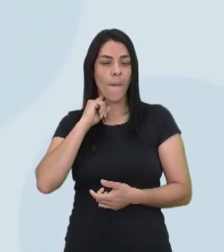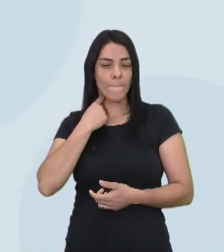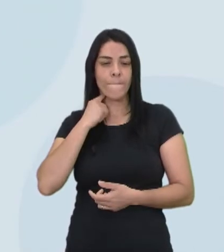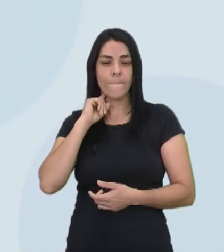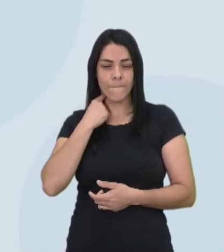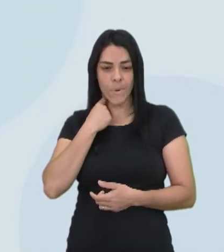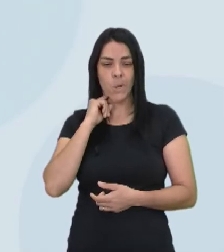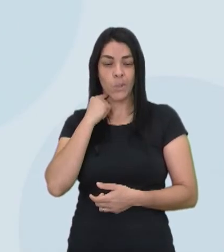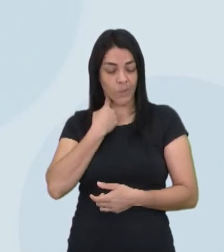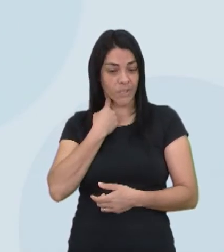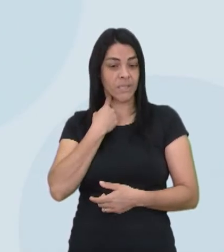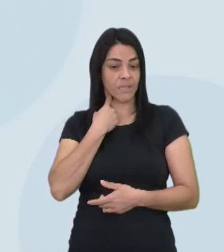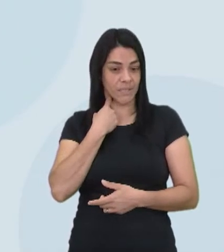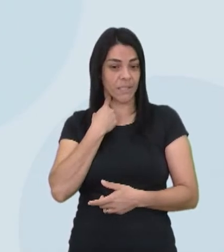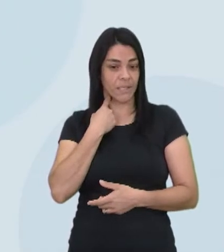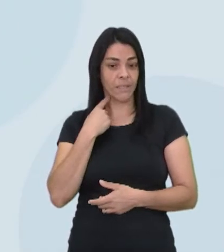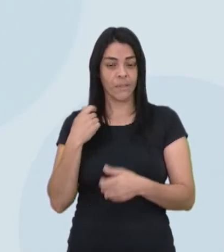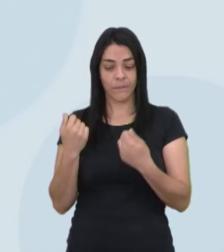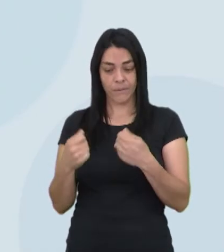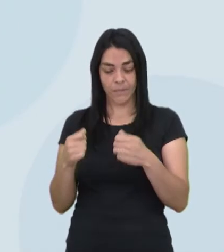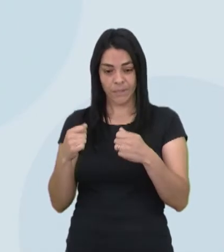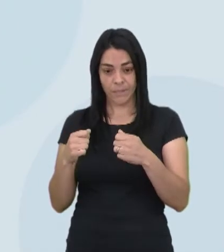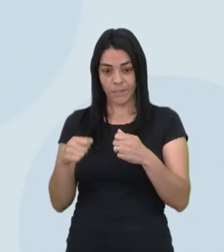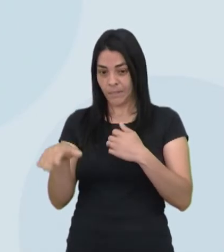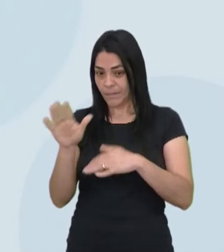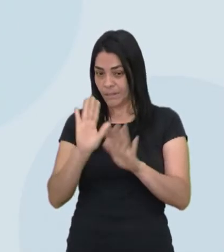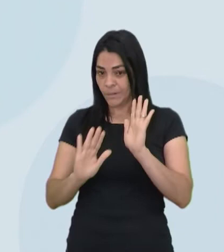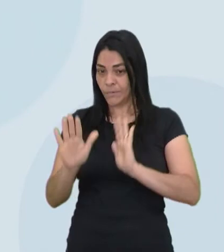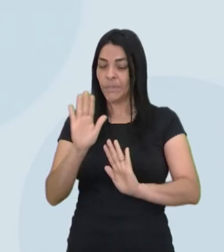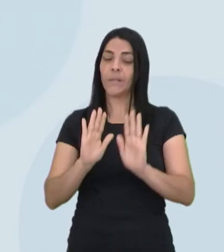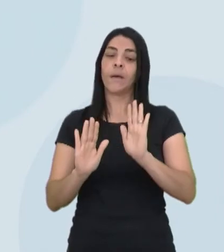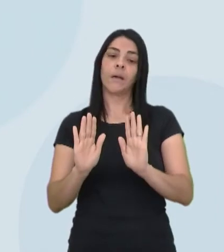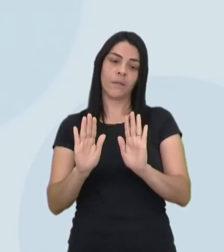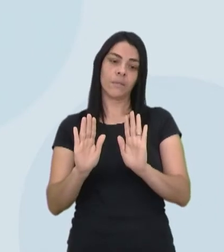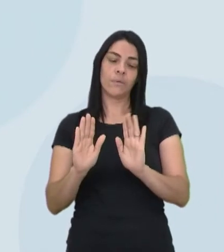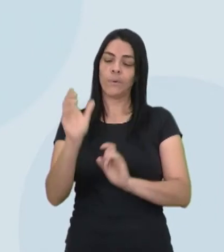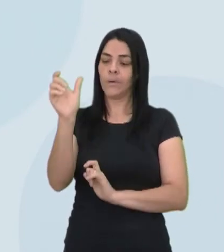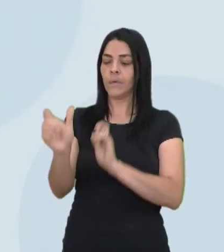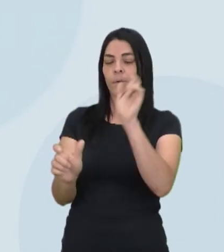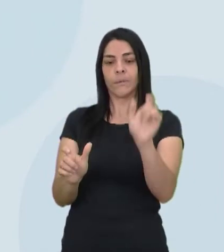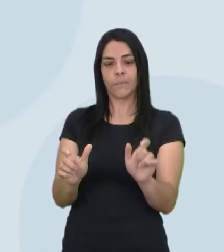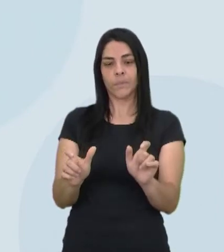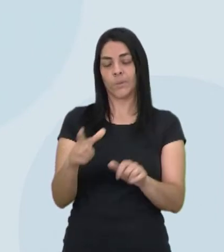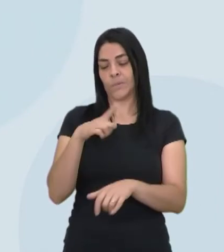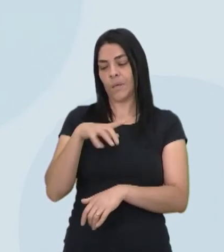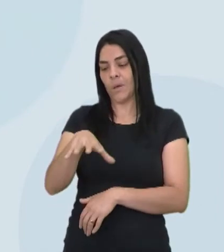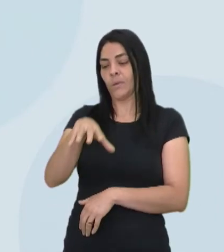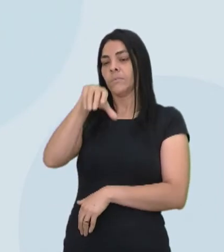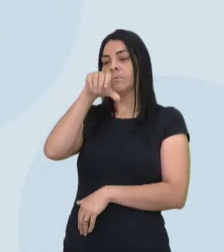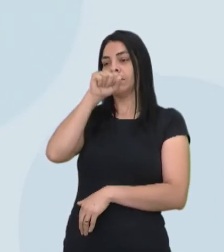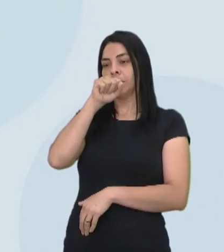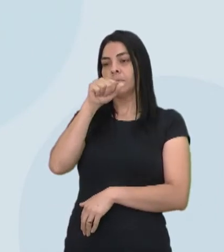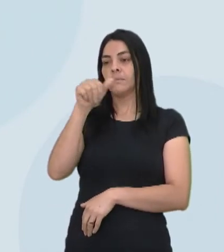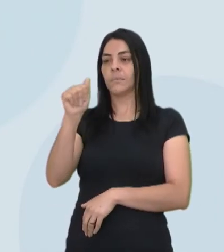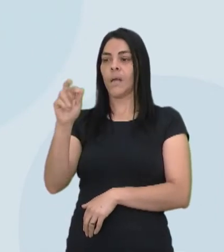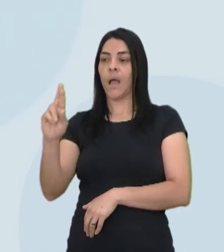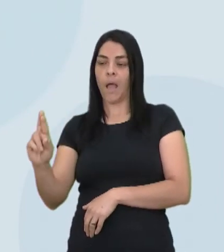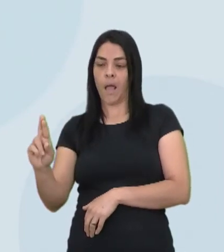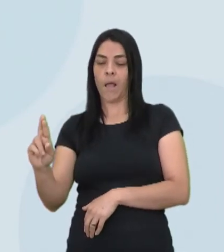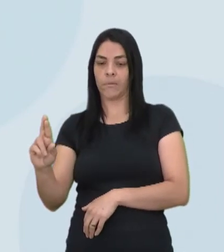ela é bem cuidada, a pessoa tem ali ar respirável, né, ar de boa